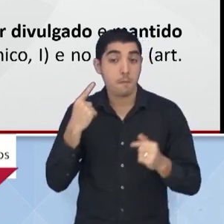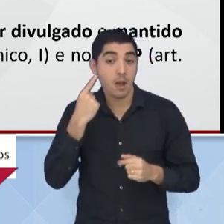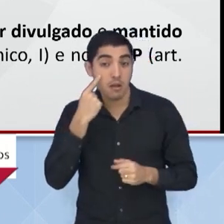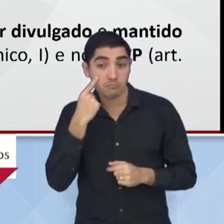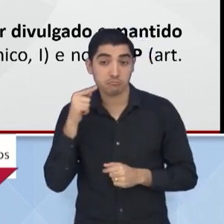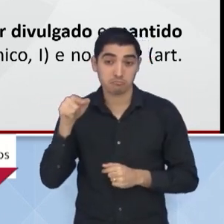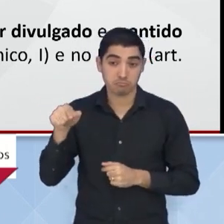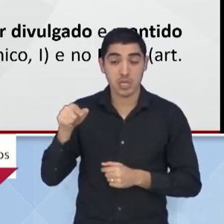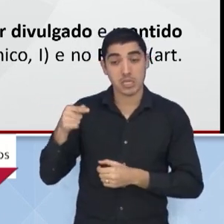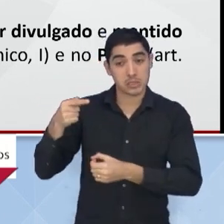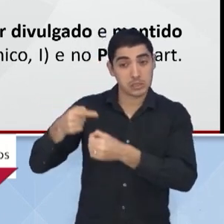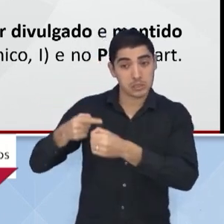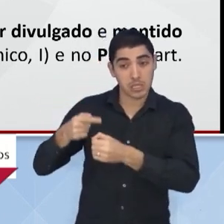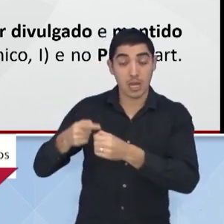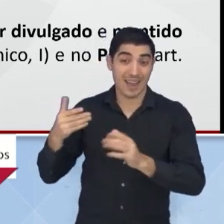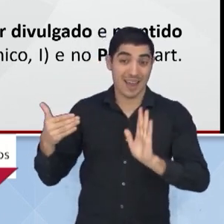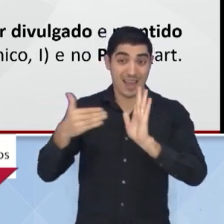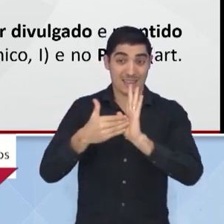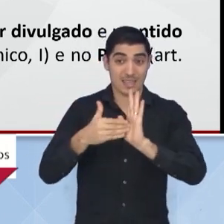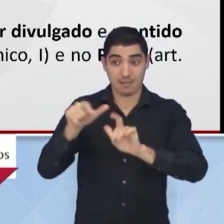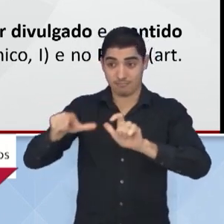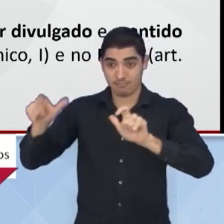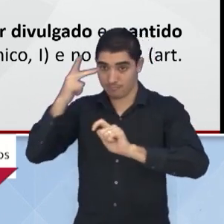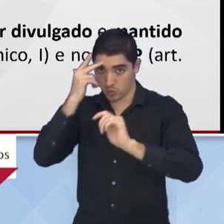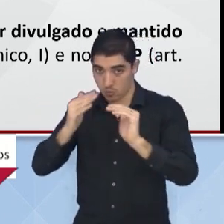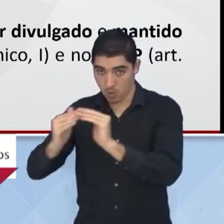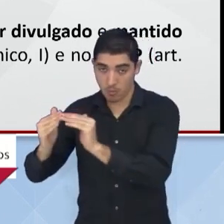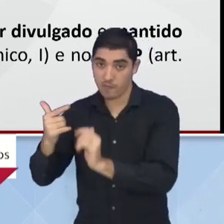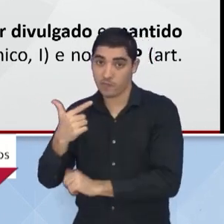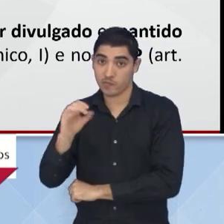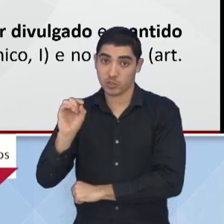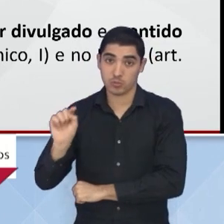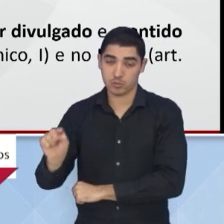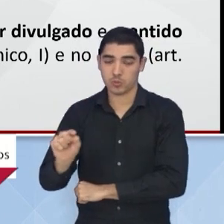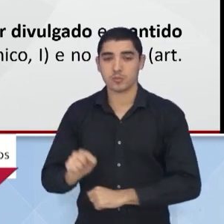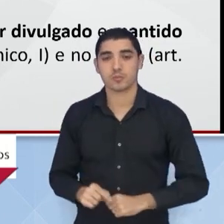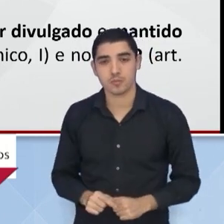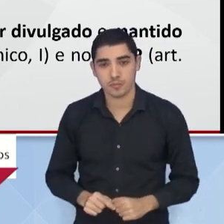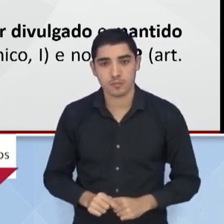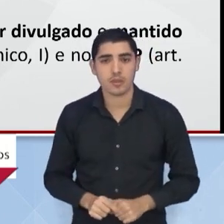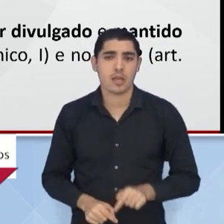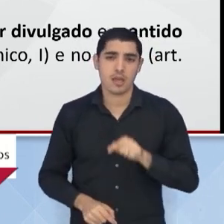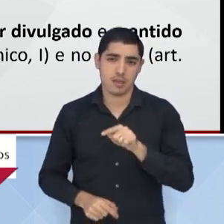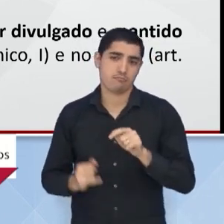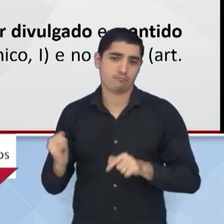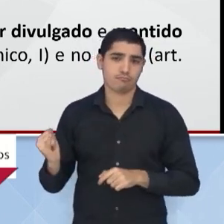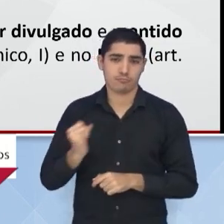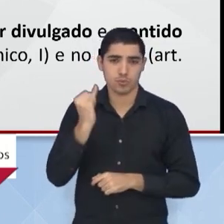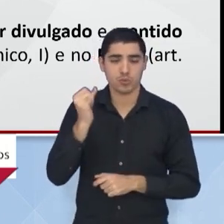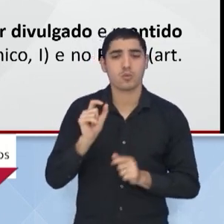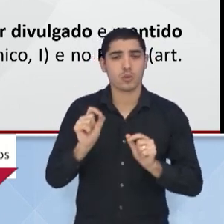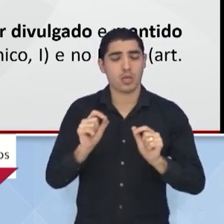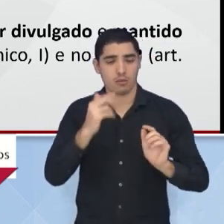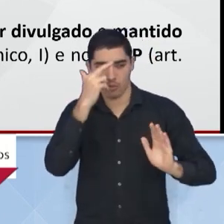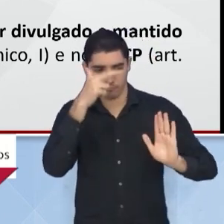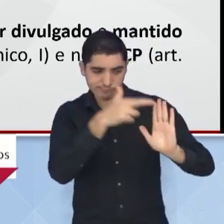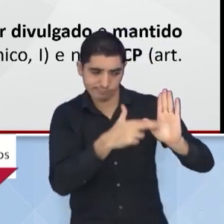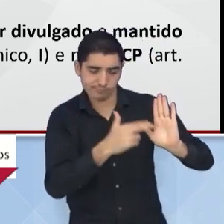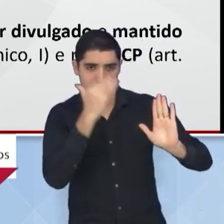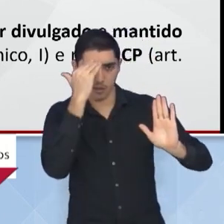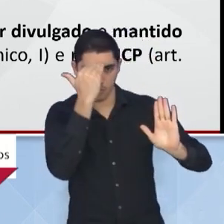até até 20.000 habitantes eh É aconselhável e Prudente a adoção de medidas imediatas ao pleno cumprimento da lei né então